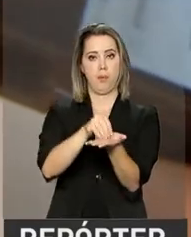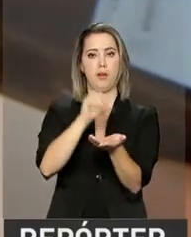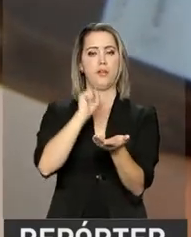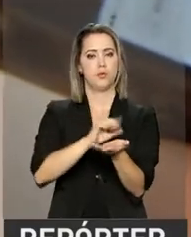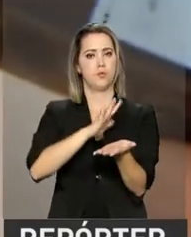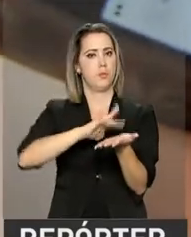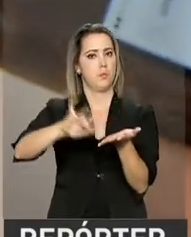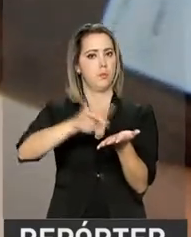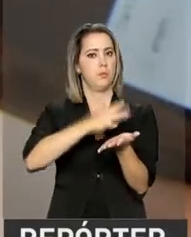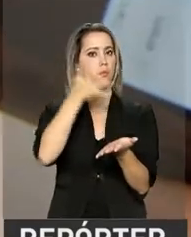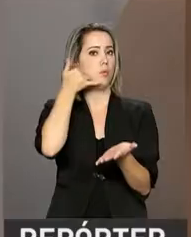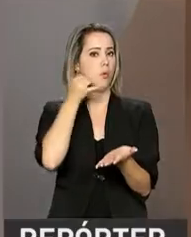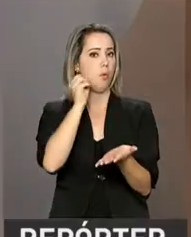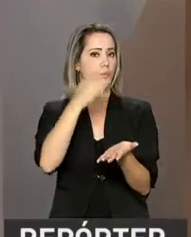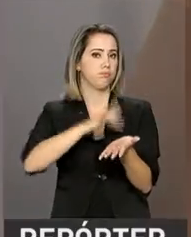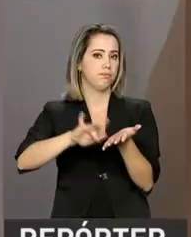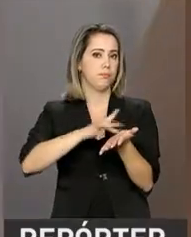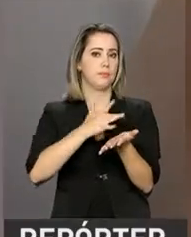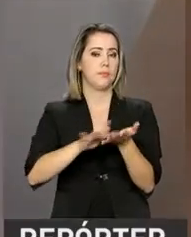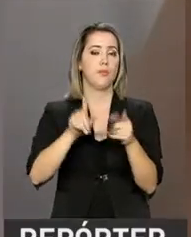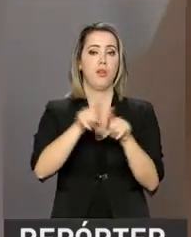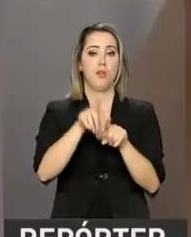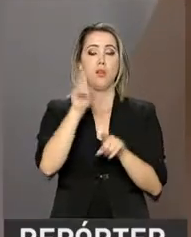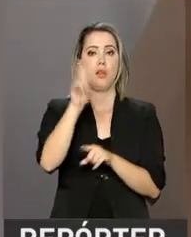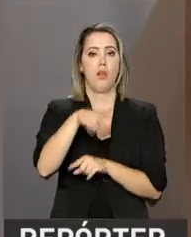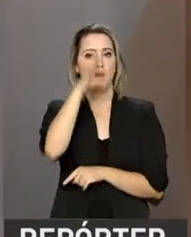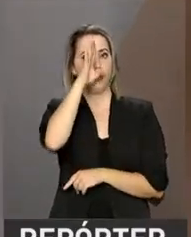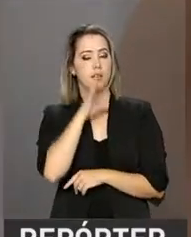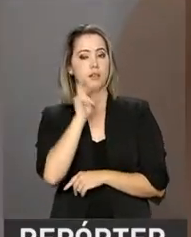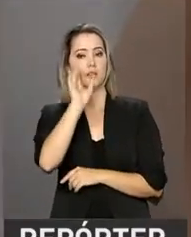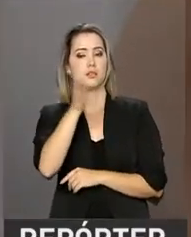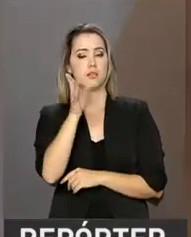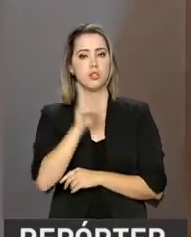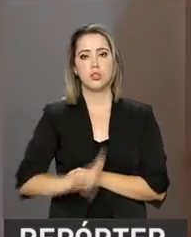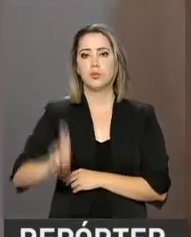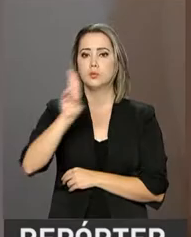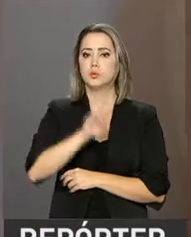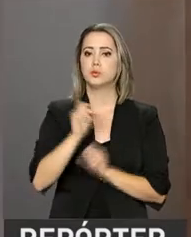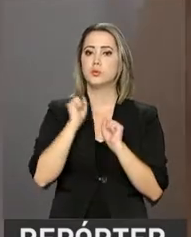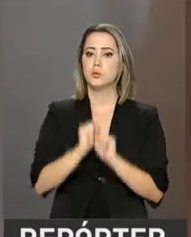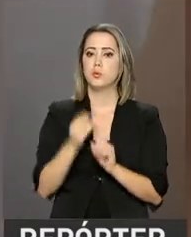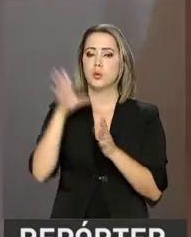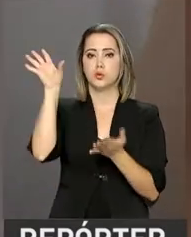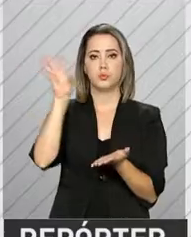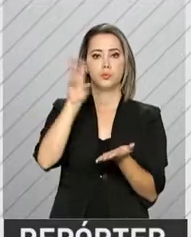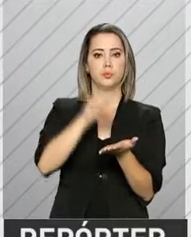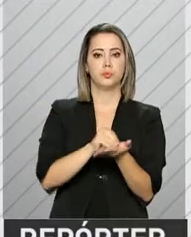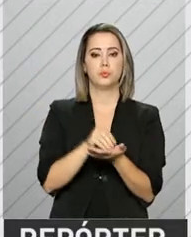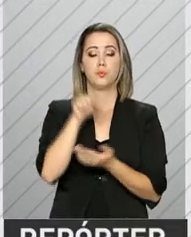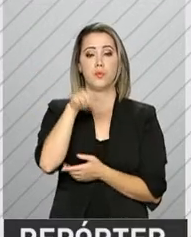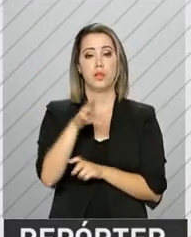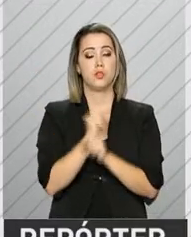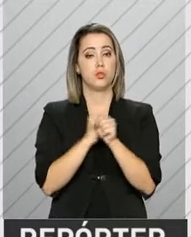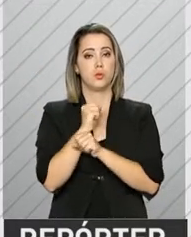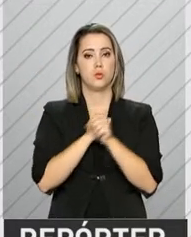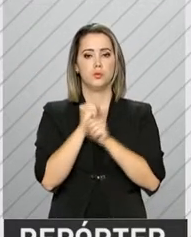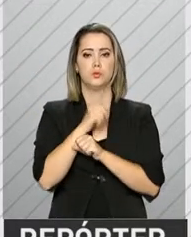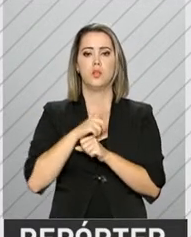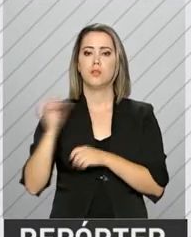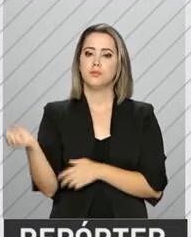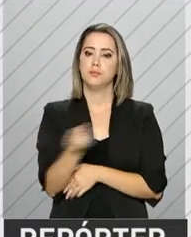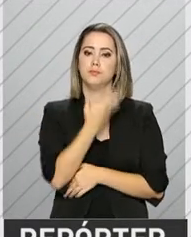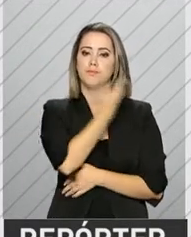de celulares e tablets. A ferramenta é de graça e já está disponível para download. Este ano, o aplicativo